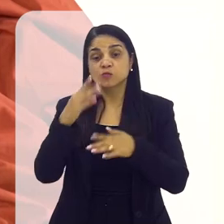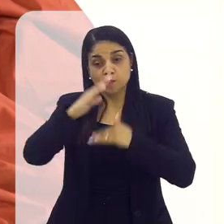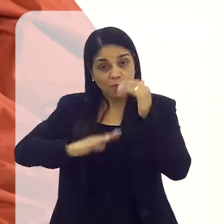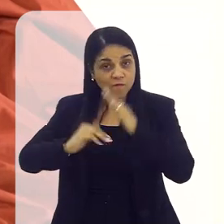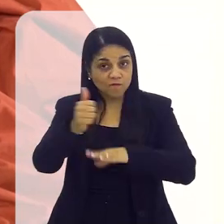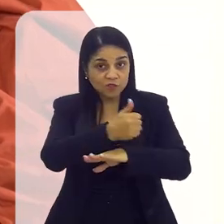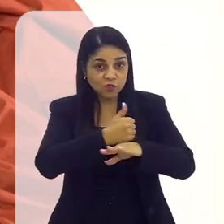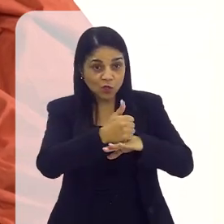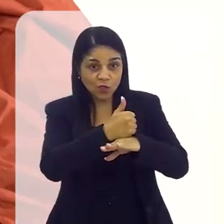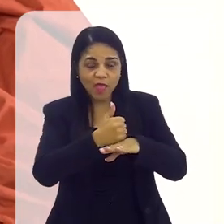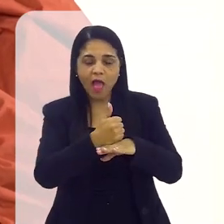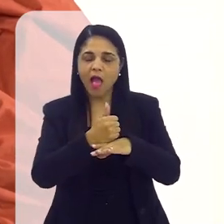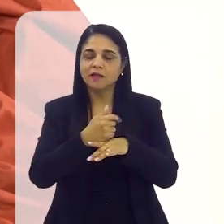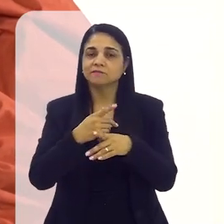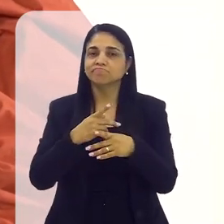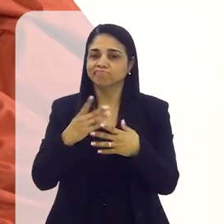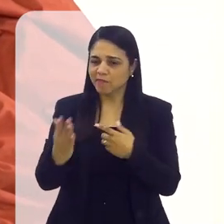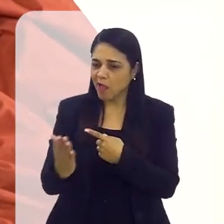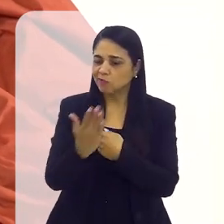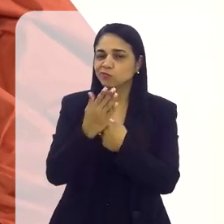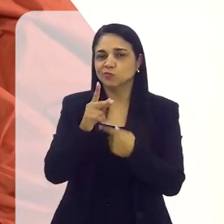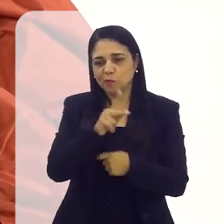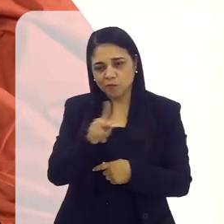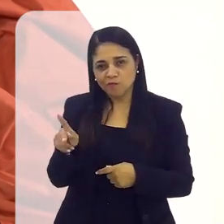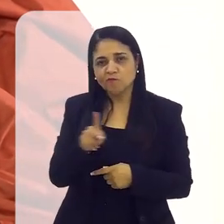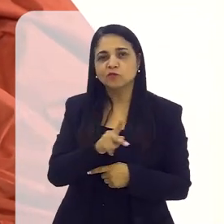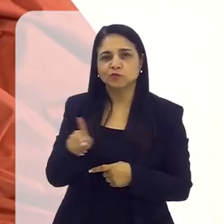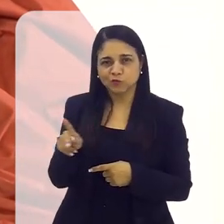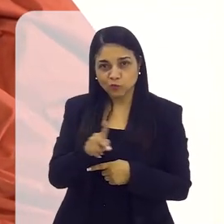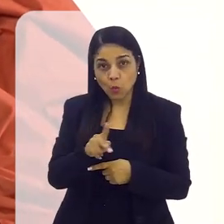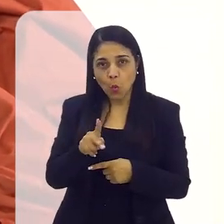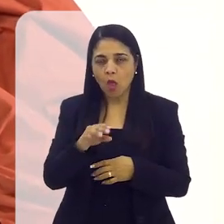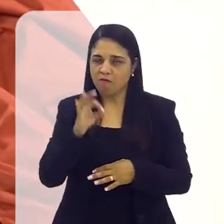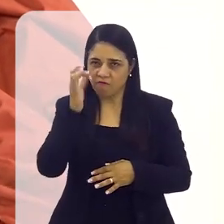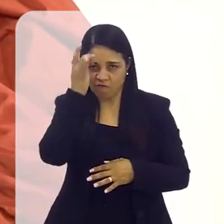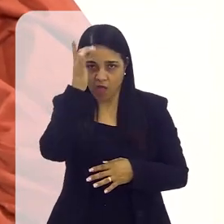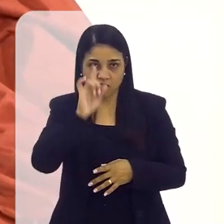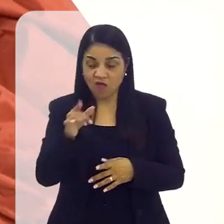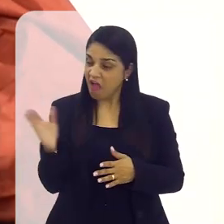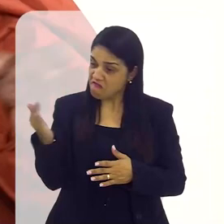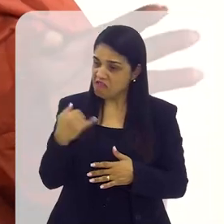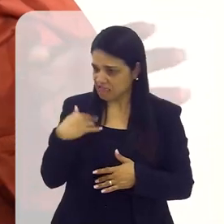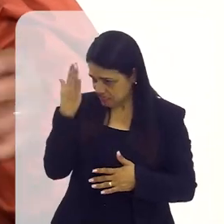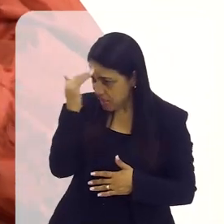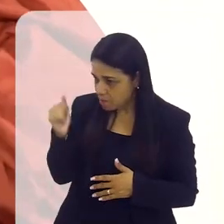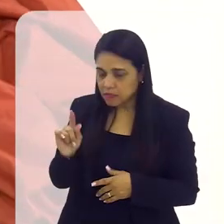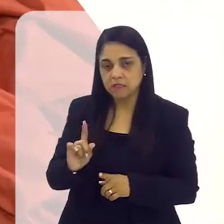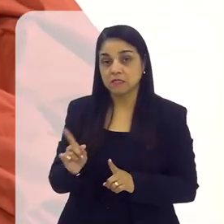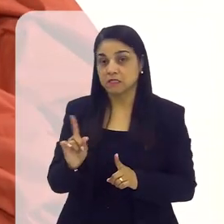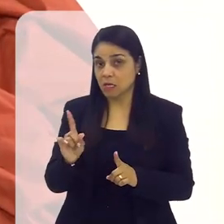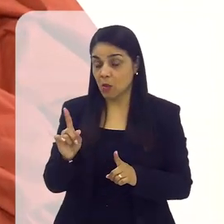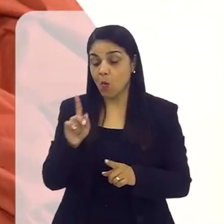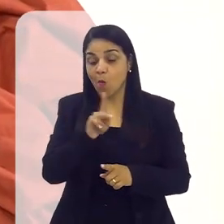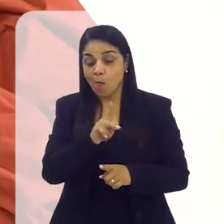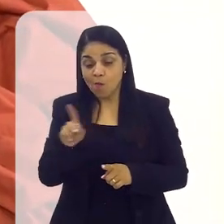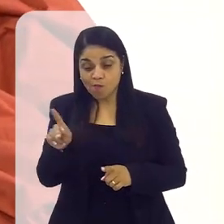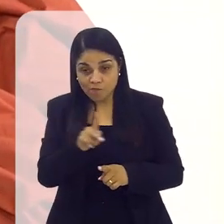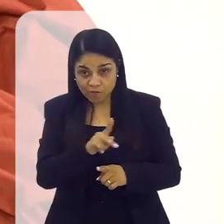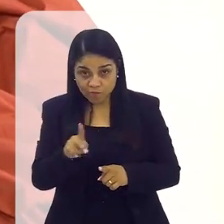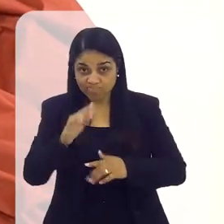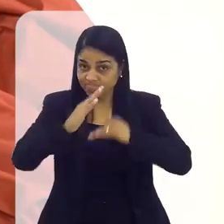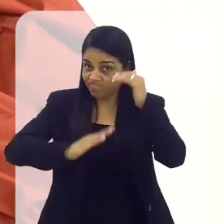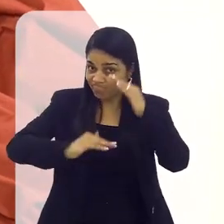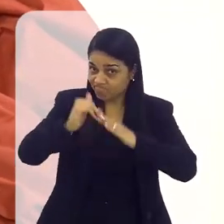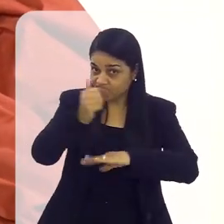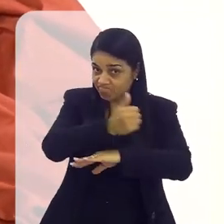profissionais, né? E para ser professor, para estar à frente de turma, não é assim, ah, você sabe fazer, então vem aqui dar aula. Não, você